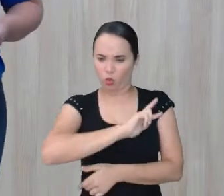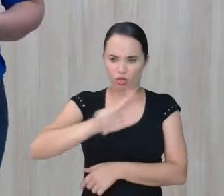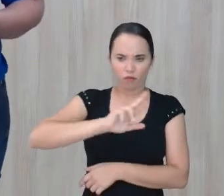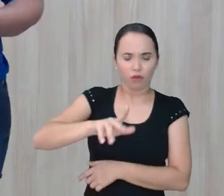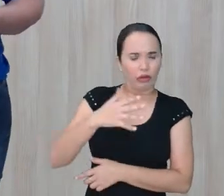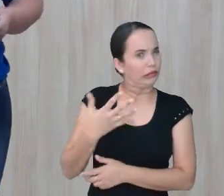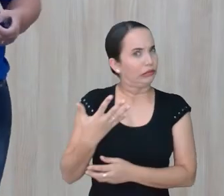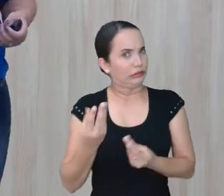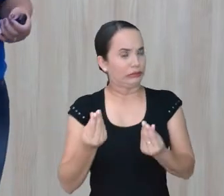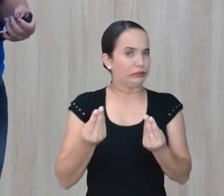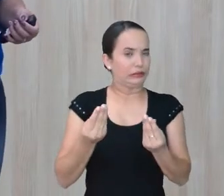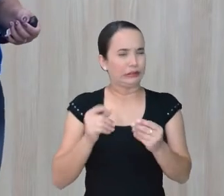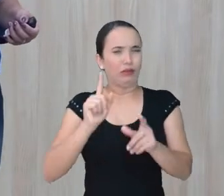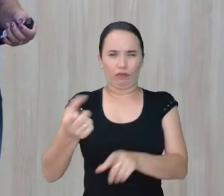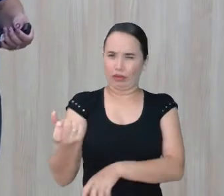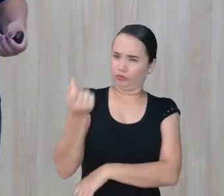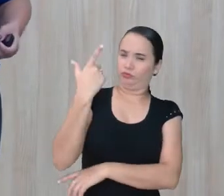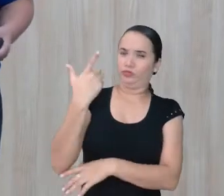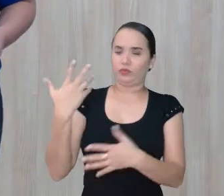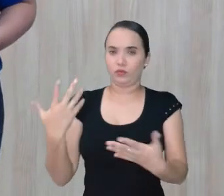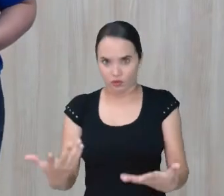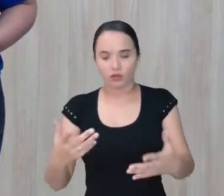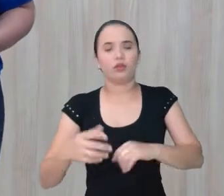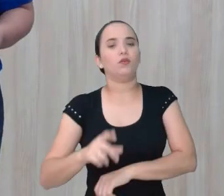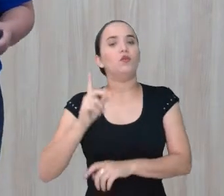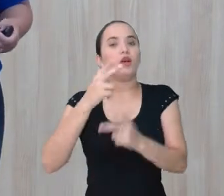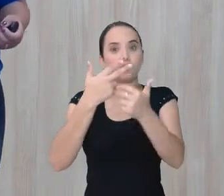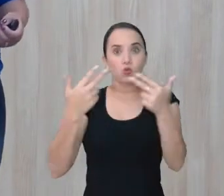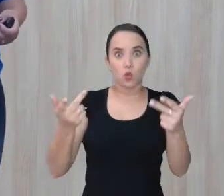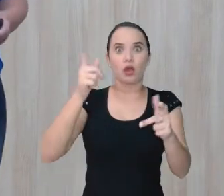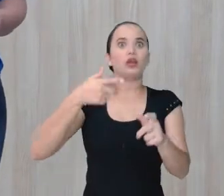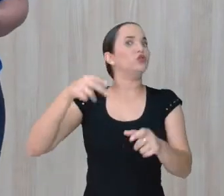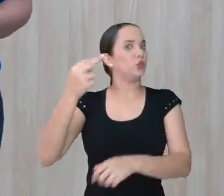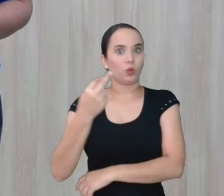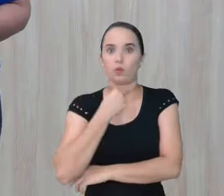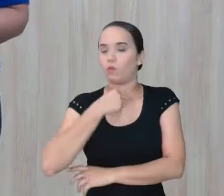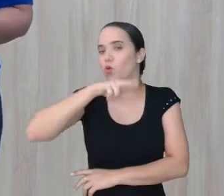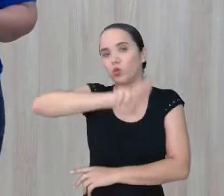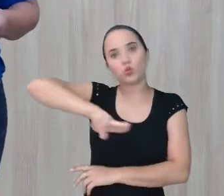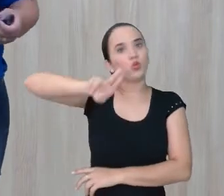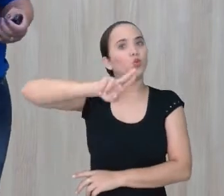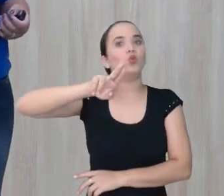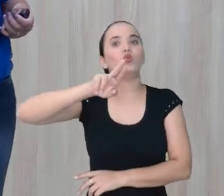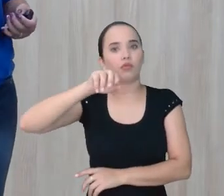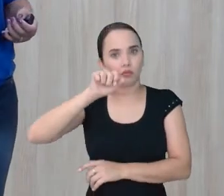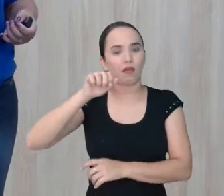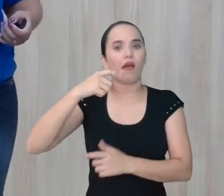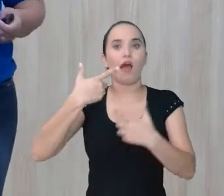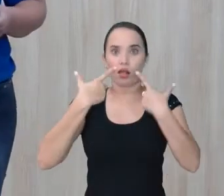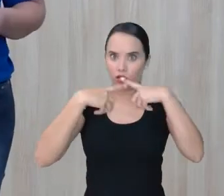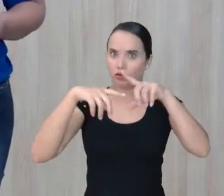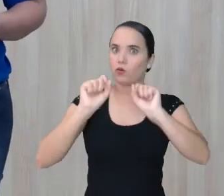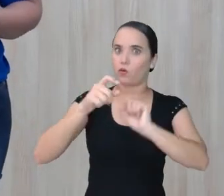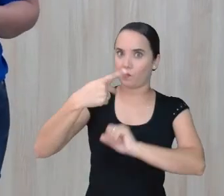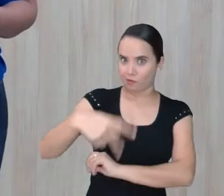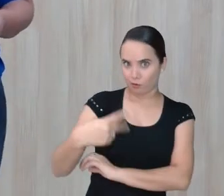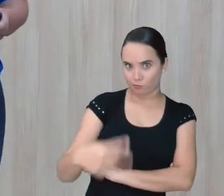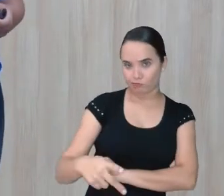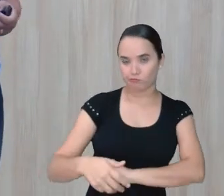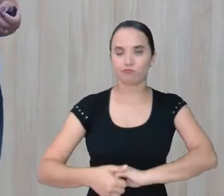de remédio, em notícia, que a gente vai falar do gênero notícia, a gente usa a